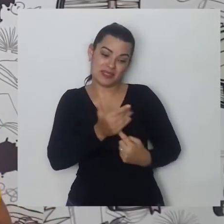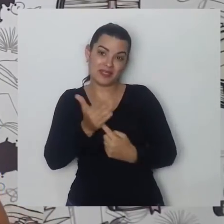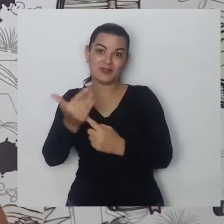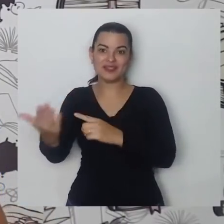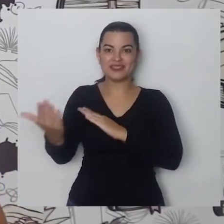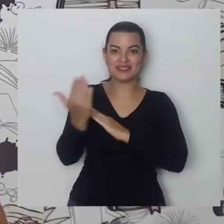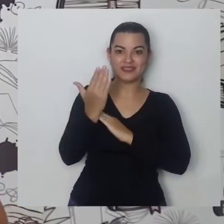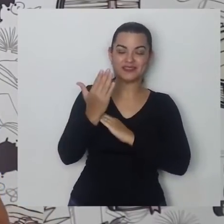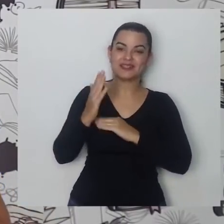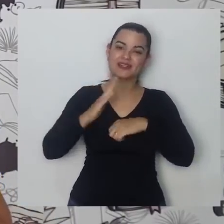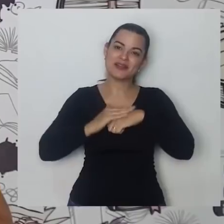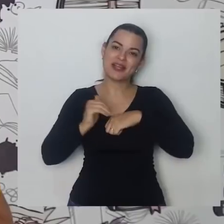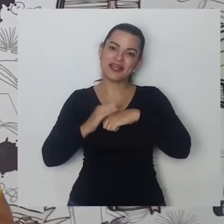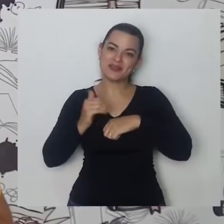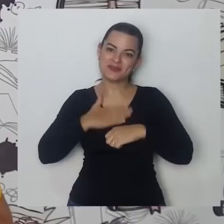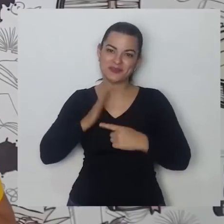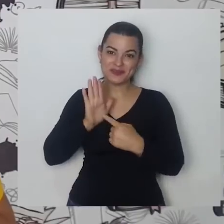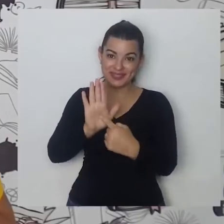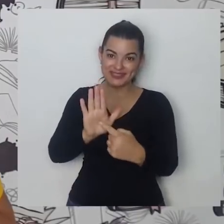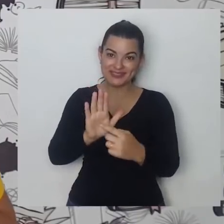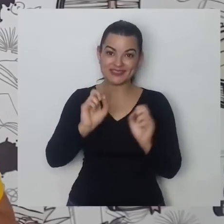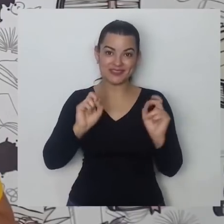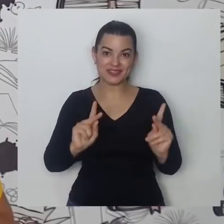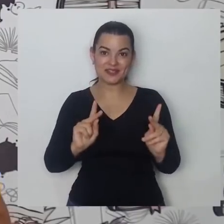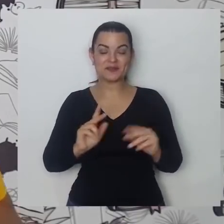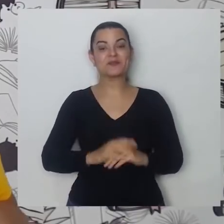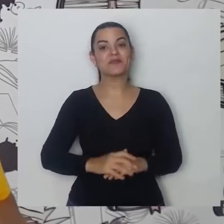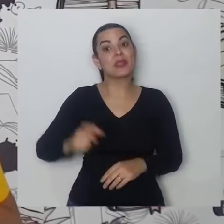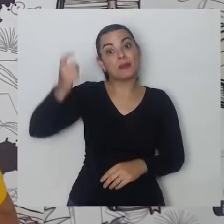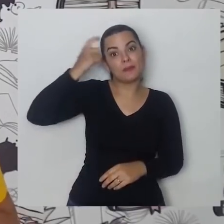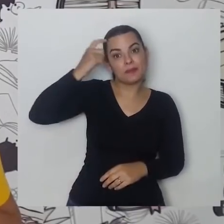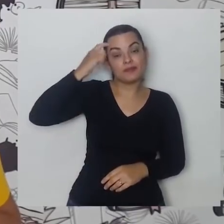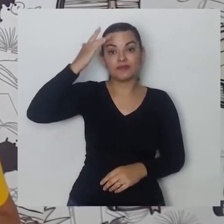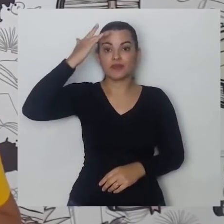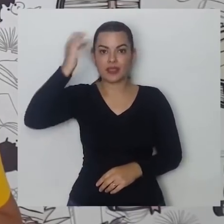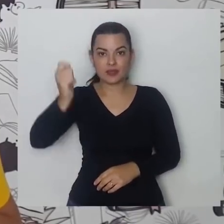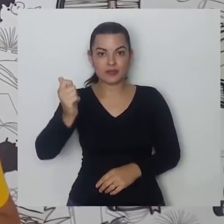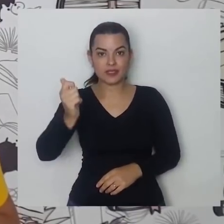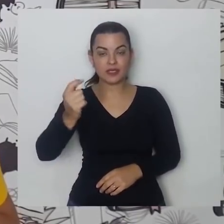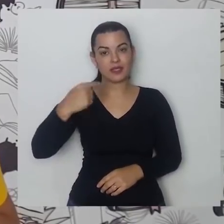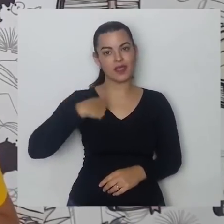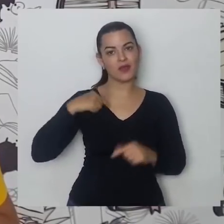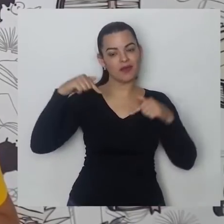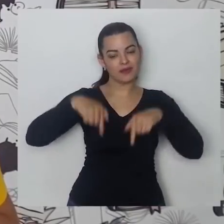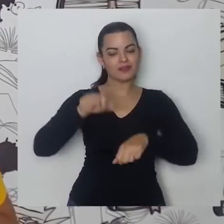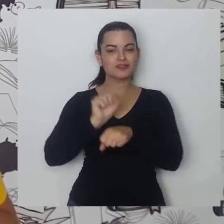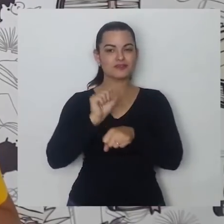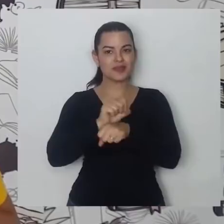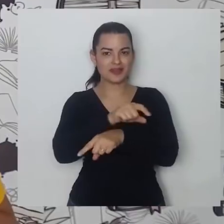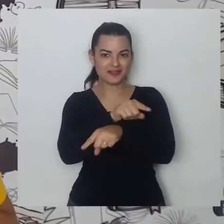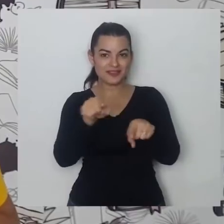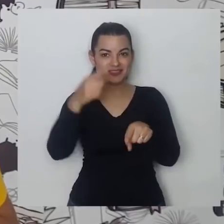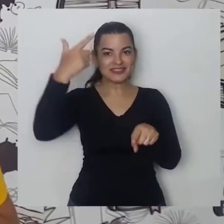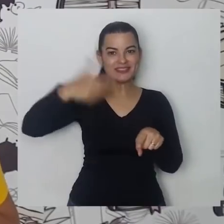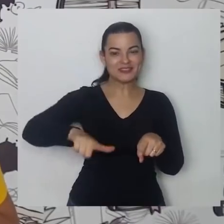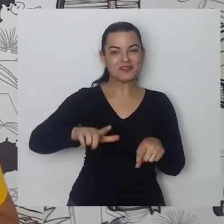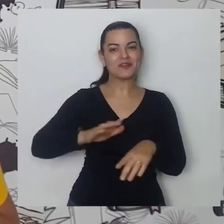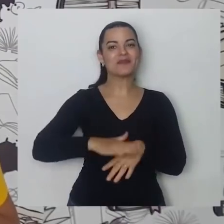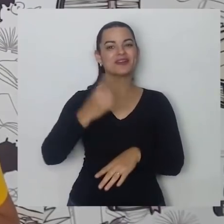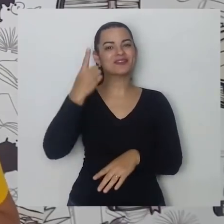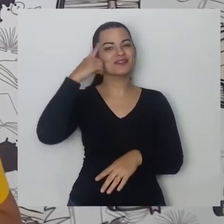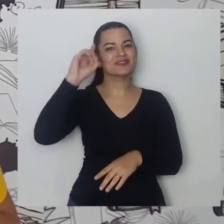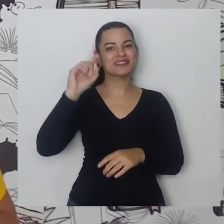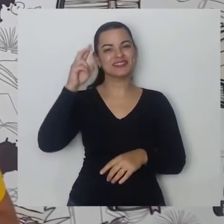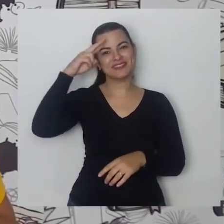com todo o meu carinho, tá bom? Então pensem nisso e amanhã a Pro espera vocês aqui para mais um dia